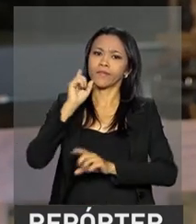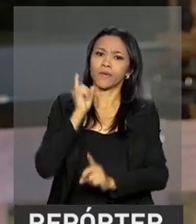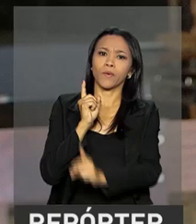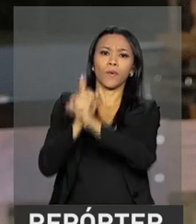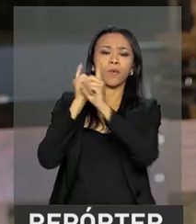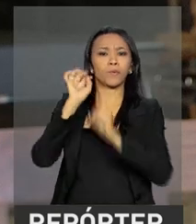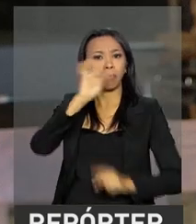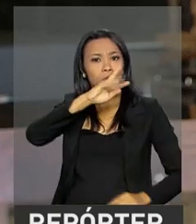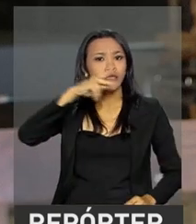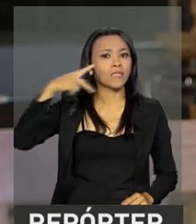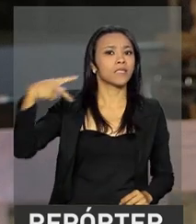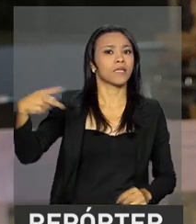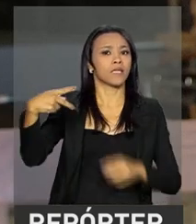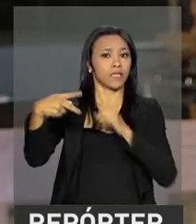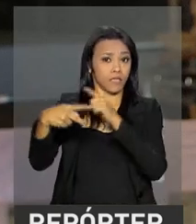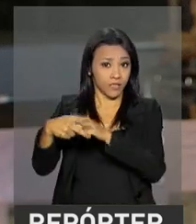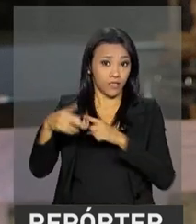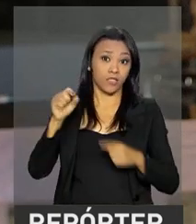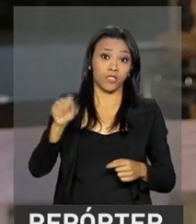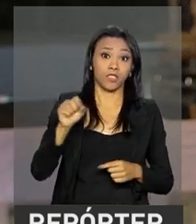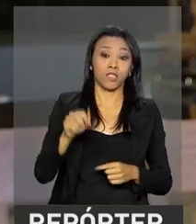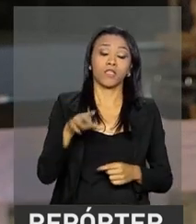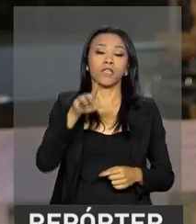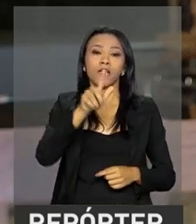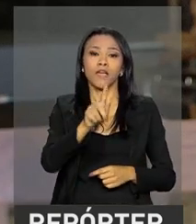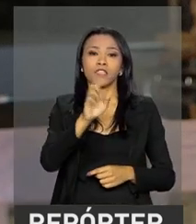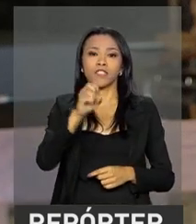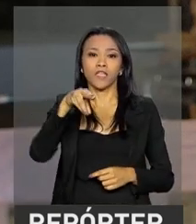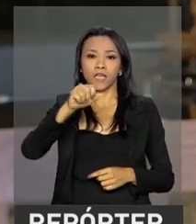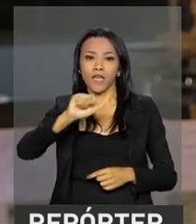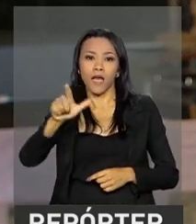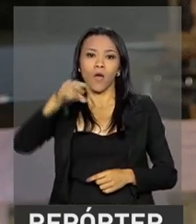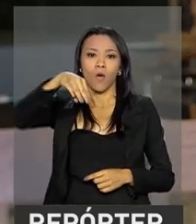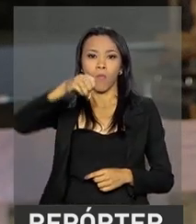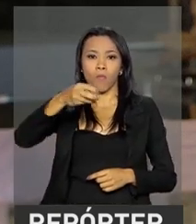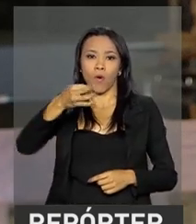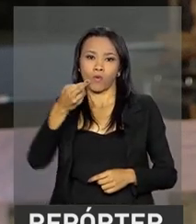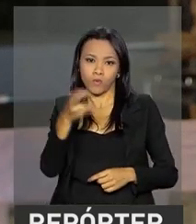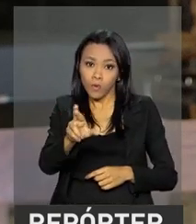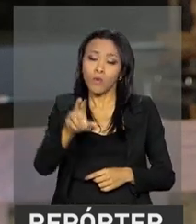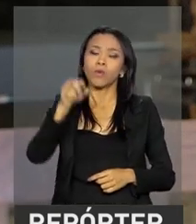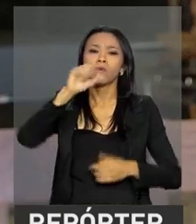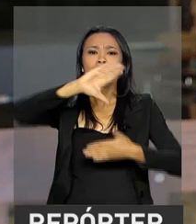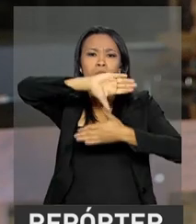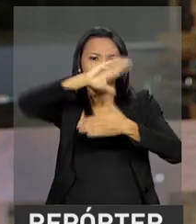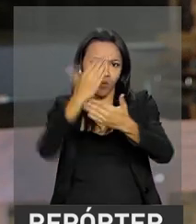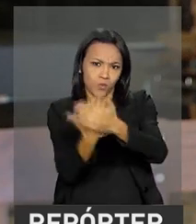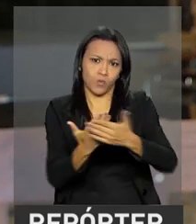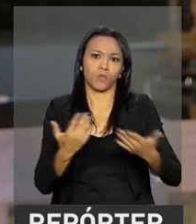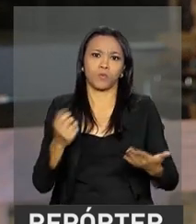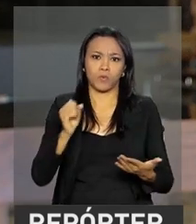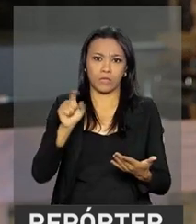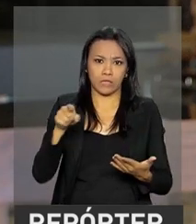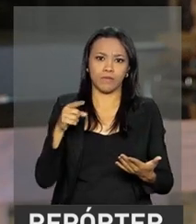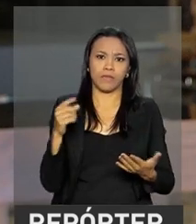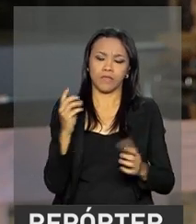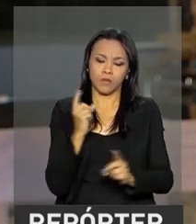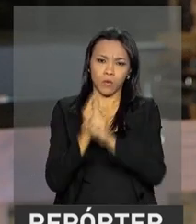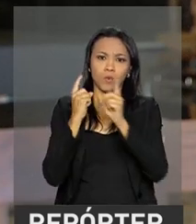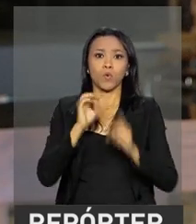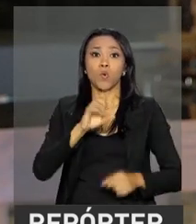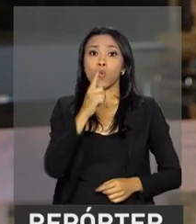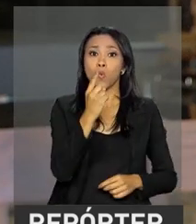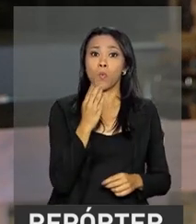general motors no mercosul carlos harlei gaga lembrando que a gm anunciou investimentos na ordem de 1 bilhão e